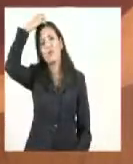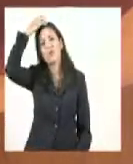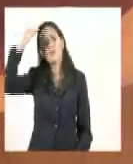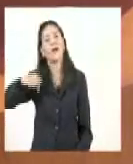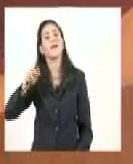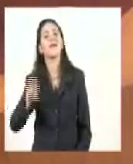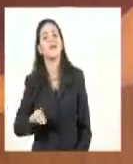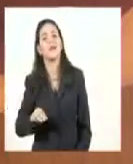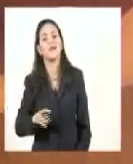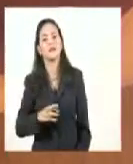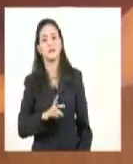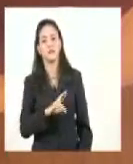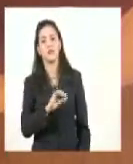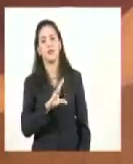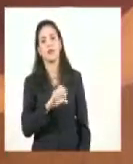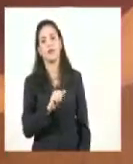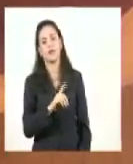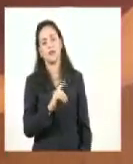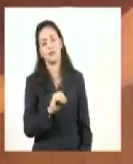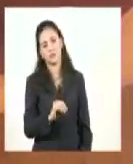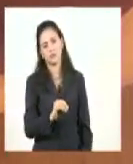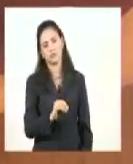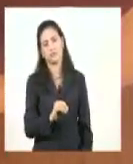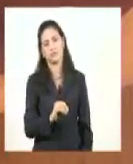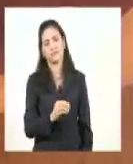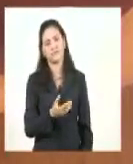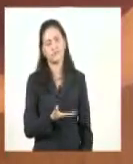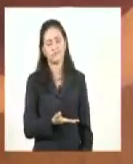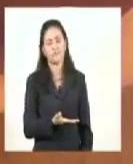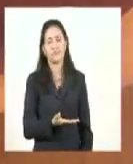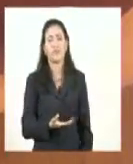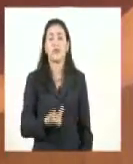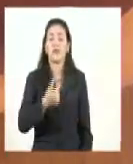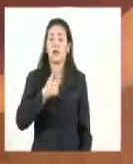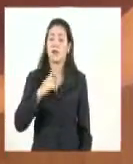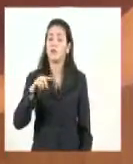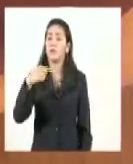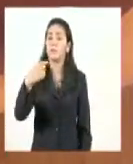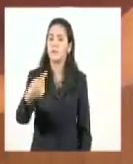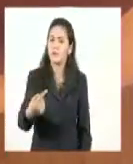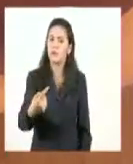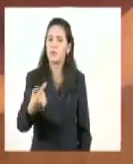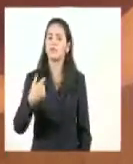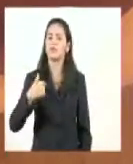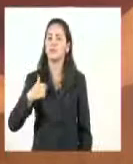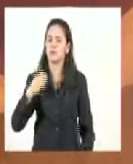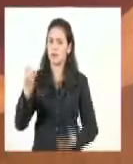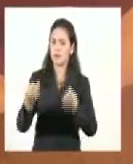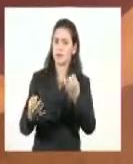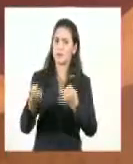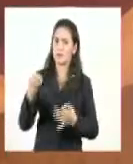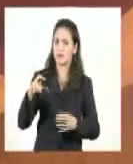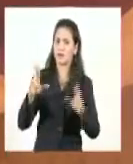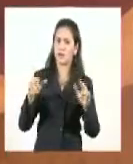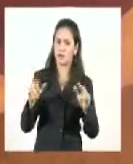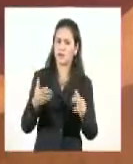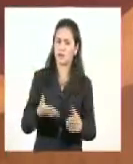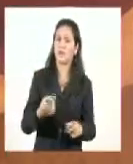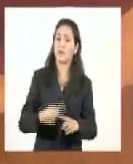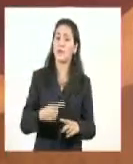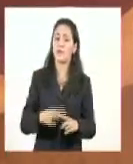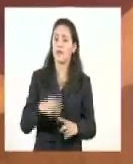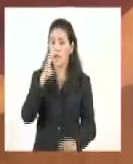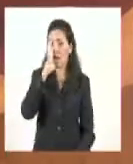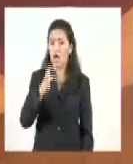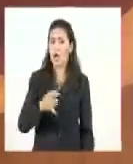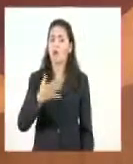Ricardo Murat. Então, é uma coisa, eu depois vou aprofundar nesse assunto, até porque sou acusada de